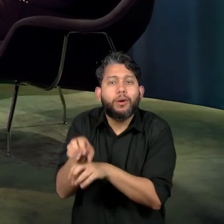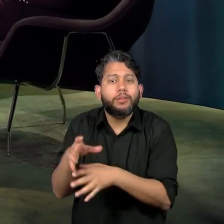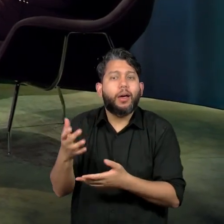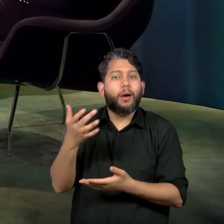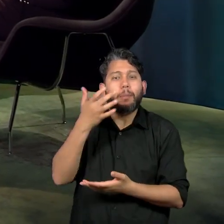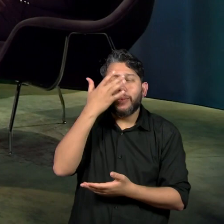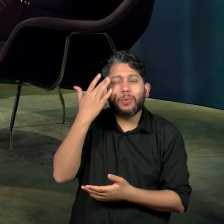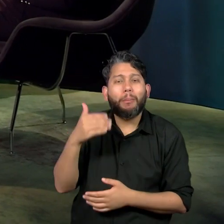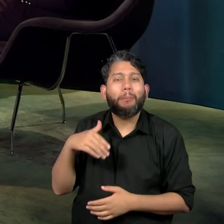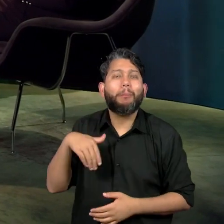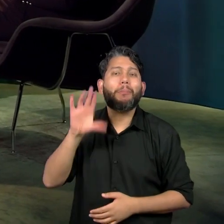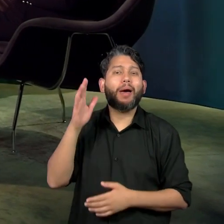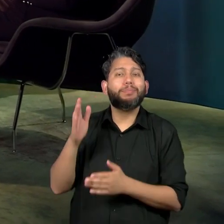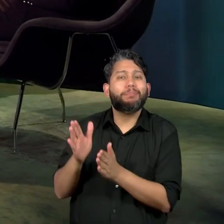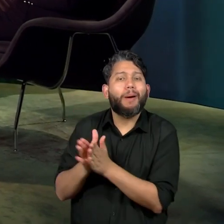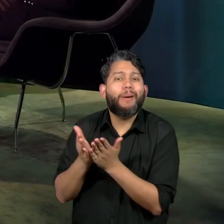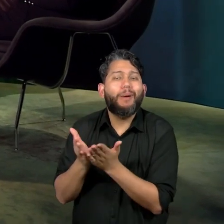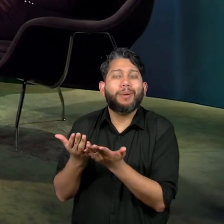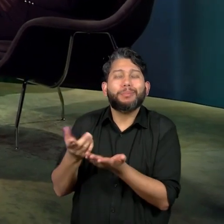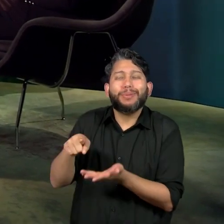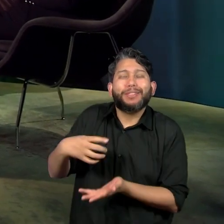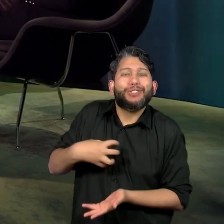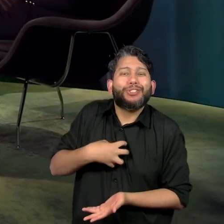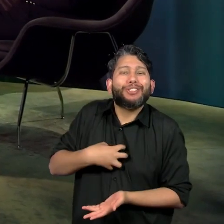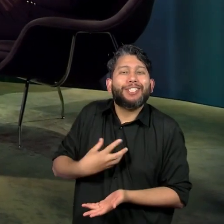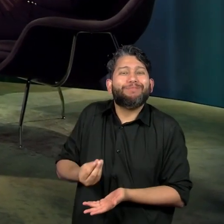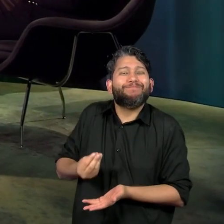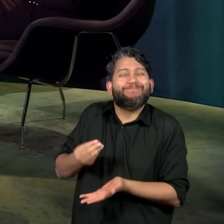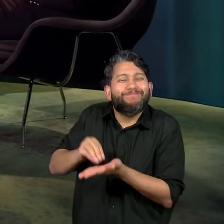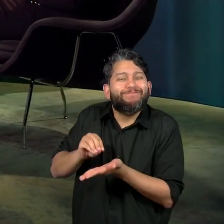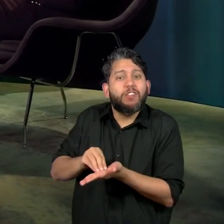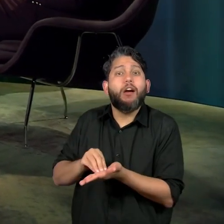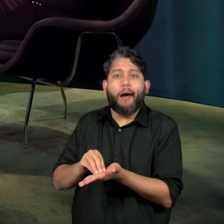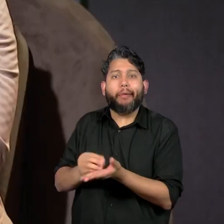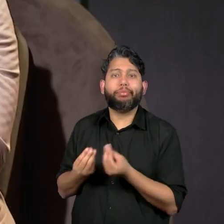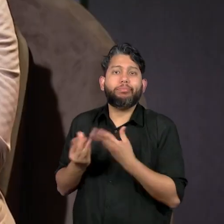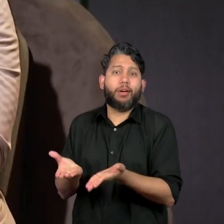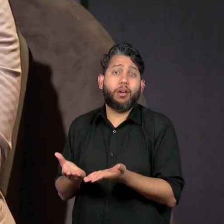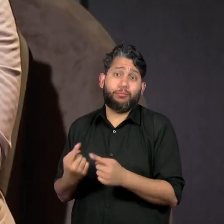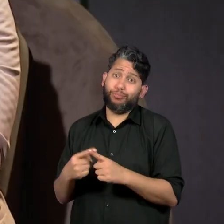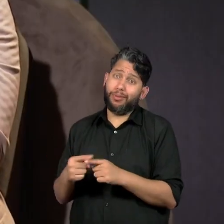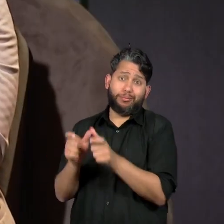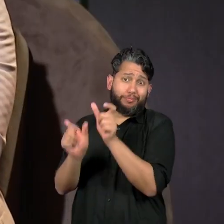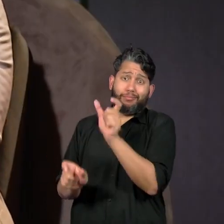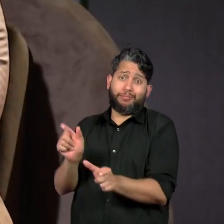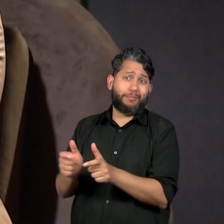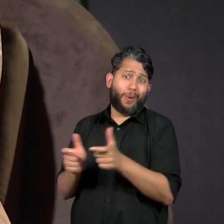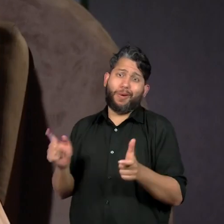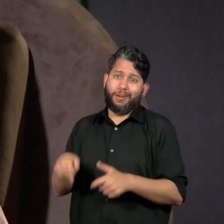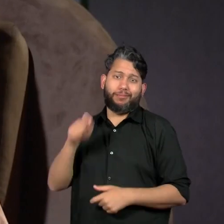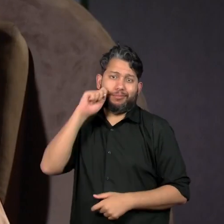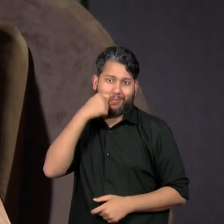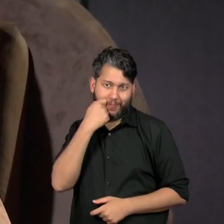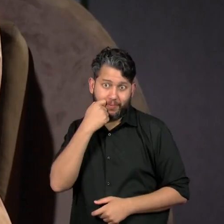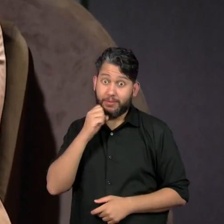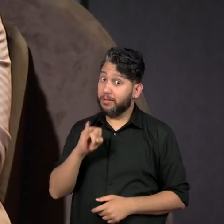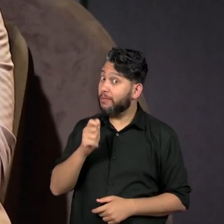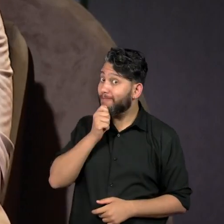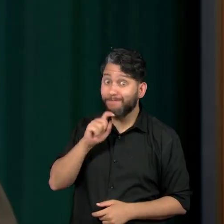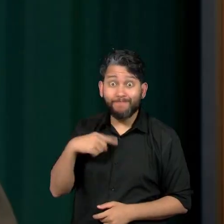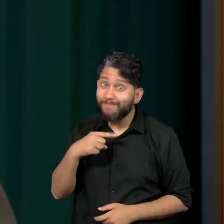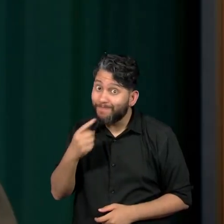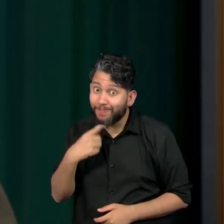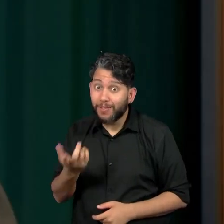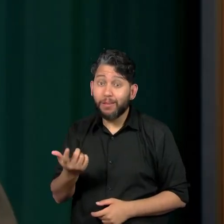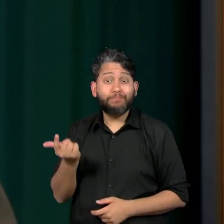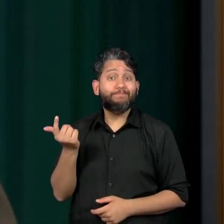precisam mais, os mais pobres, que grande parte deles são pessoas negras, a gente vai ter dificuldade para sair do outro lado. Então,